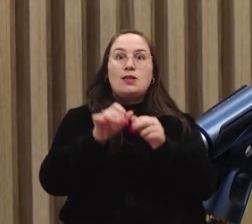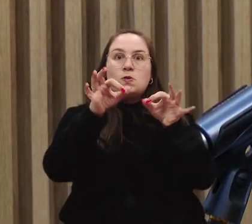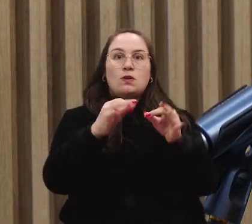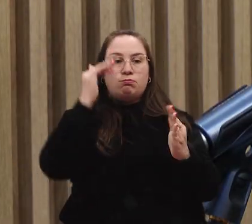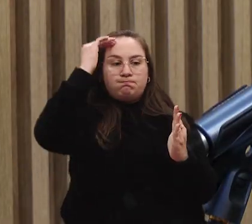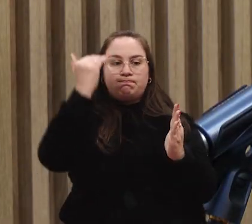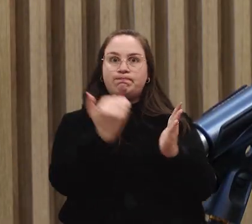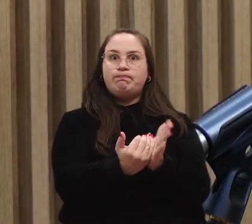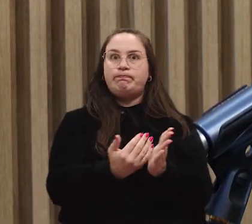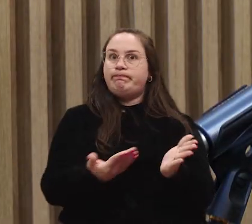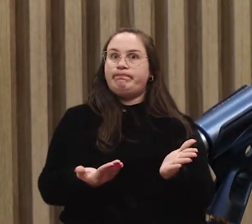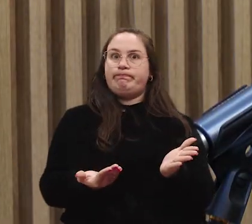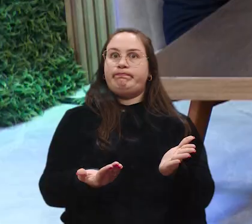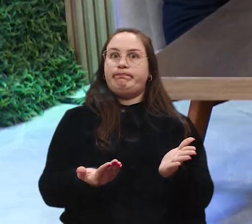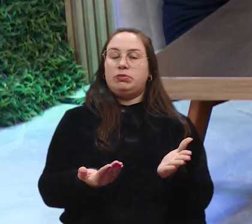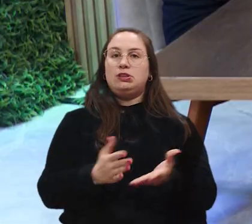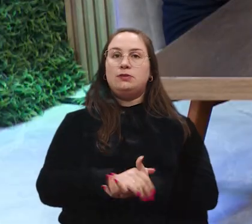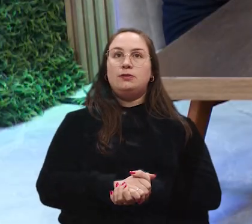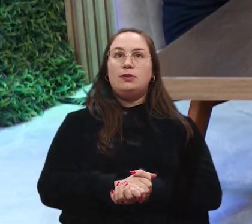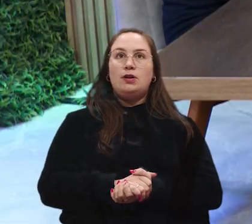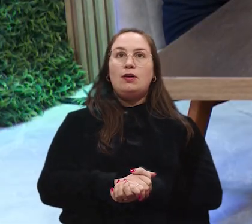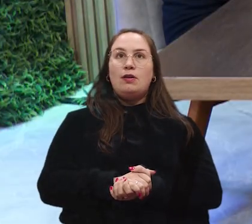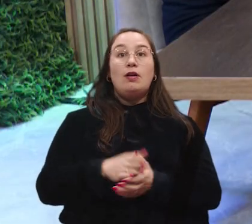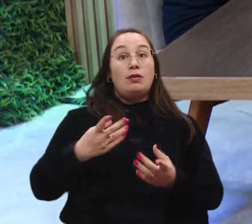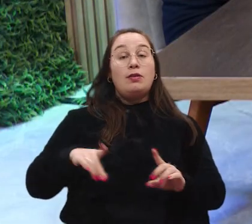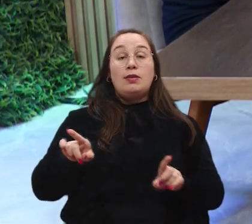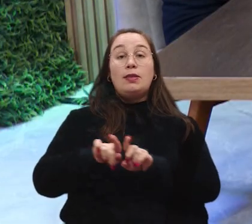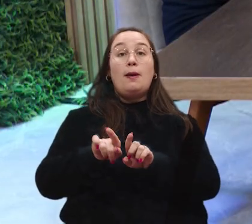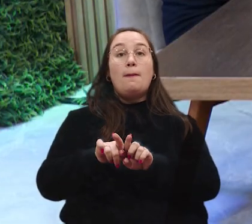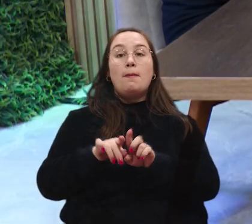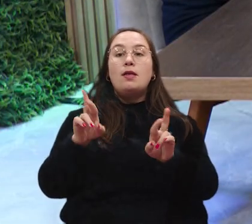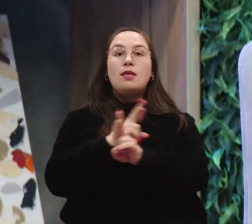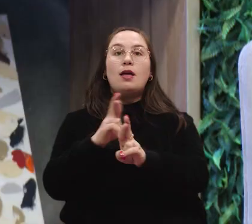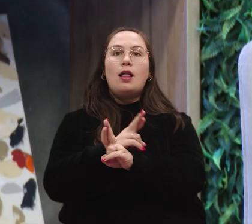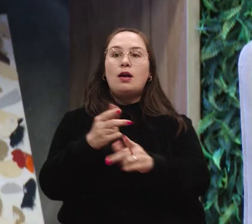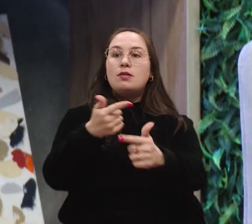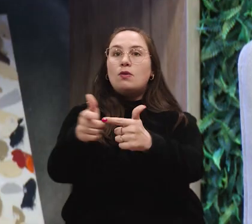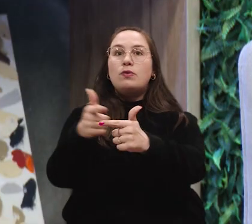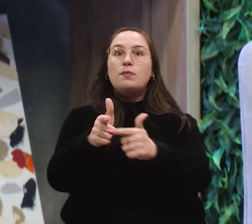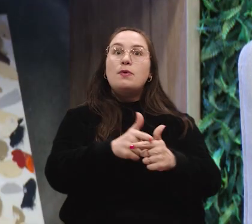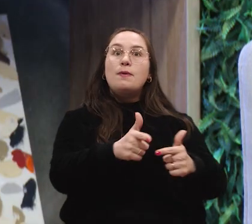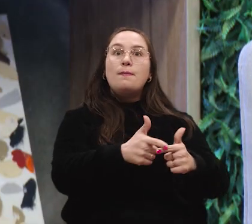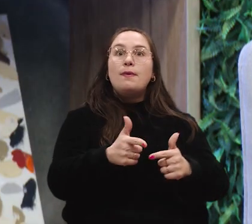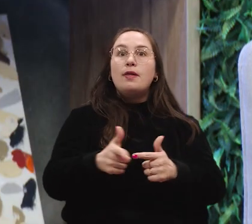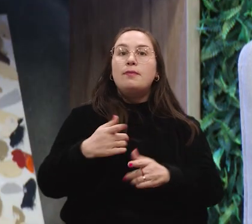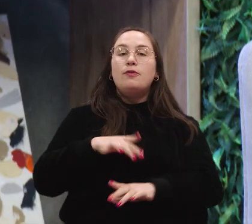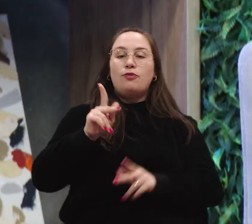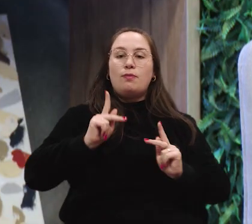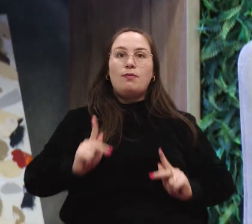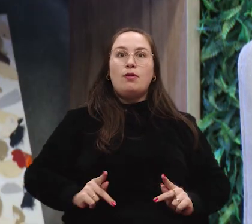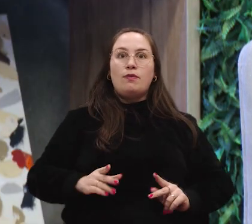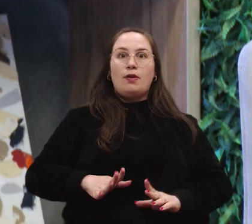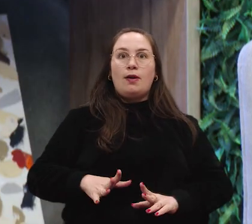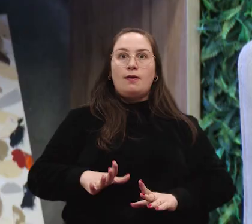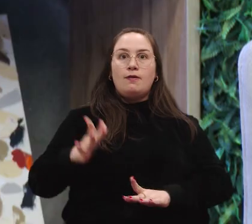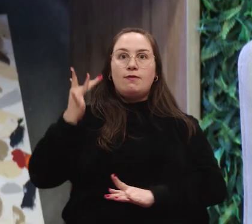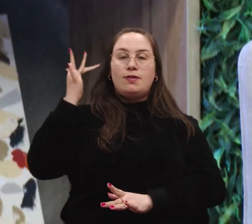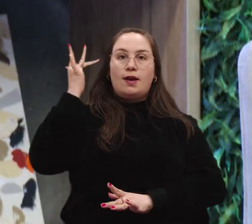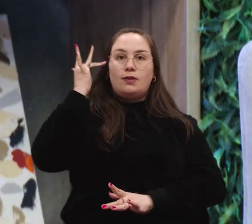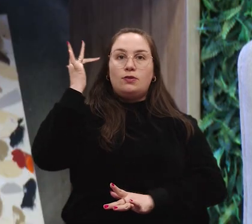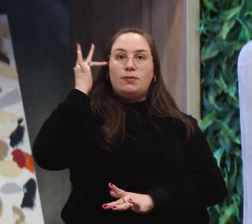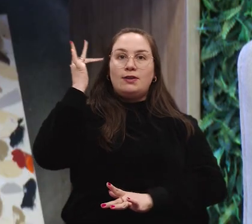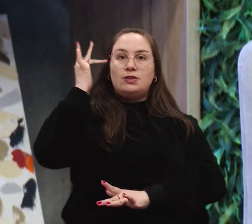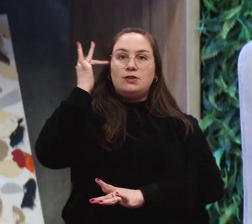também não têm como fiscalizar o todo. Eu acho que acaba indo de encontro também, né, com esses problemas de a pessoa fica viciada